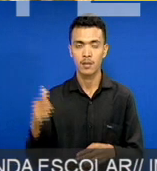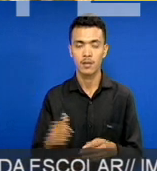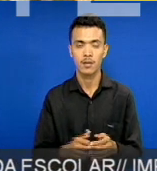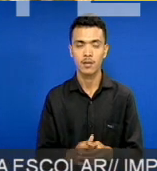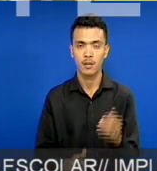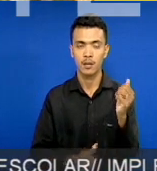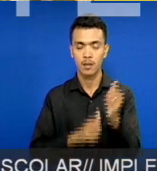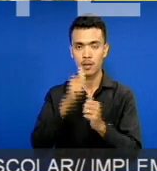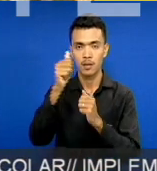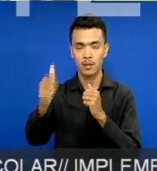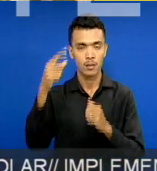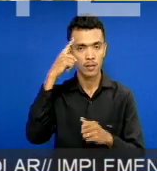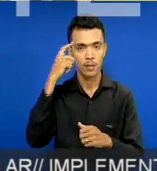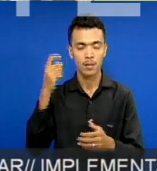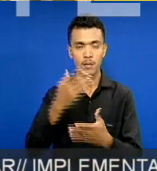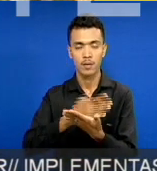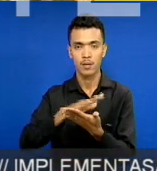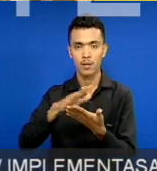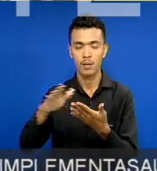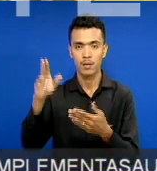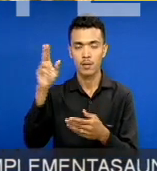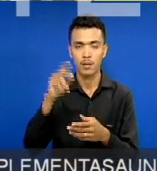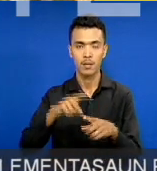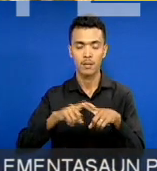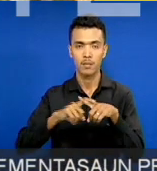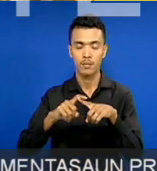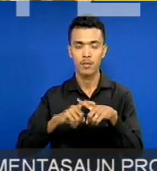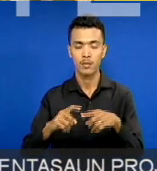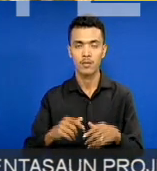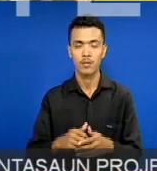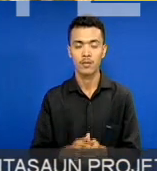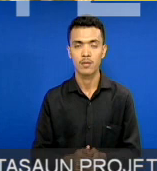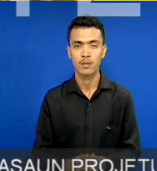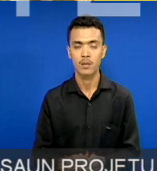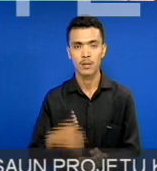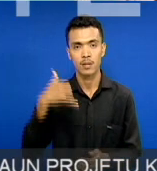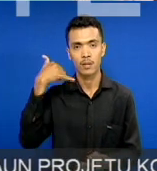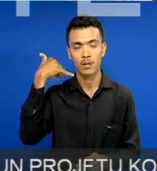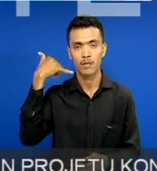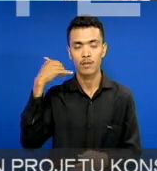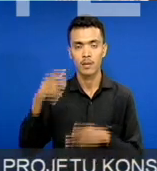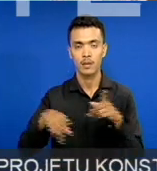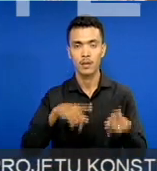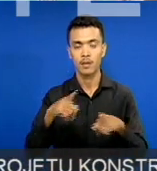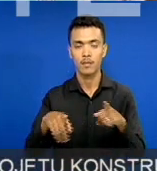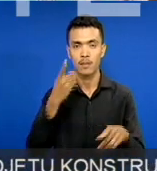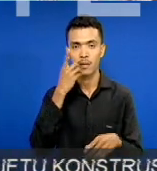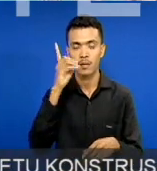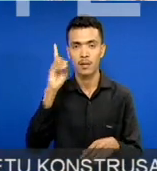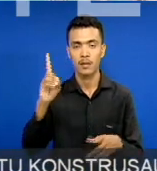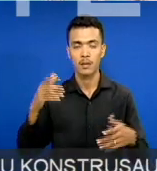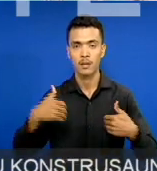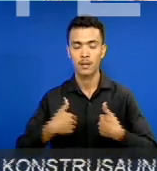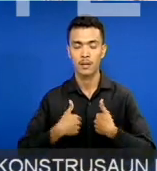Nenona. Tamba rola pulsa, da Luma Sira ligação às vezes, nebe uma fã pulsa, Sira tem folha, é uma foto, né, gata, né, tamanho